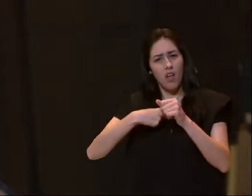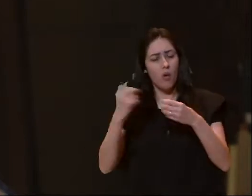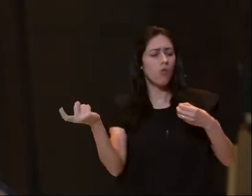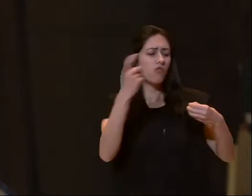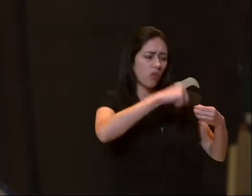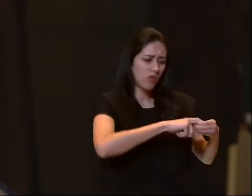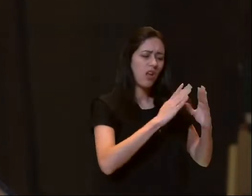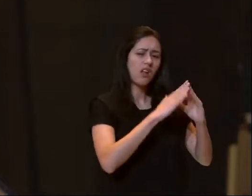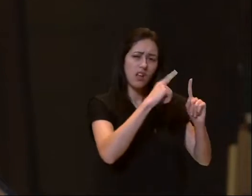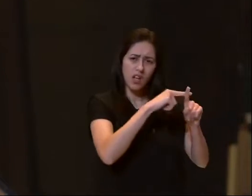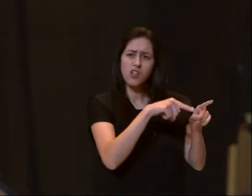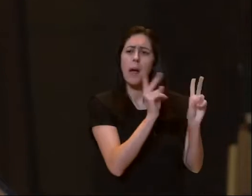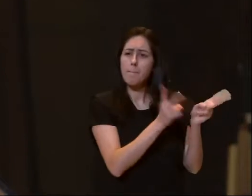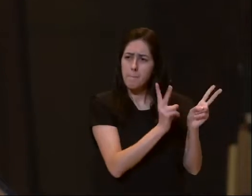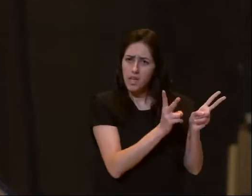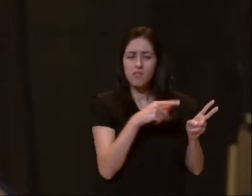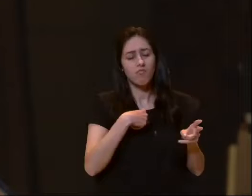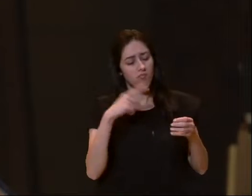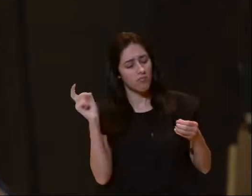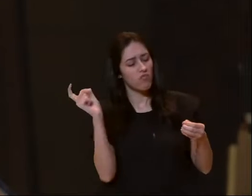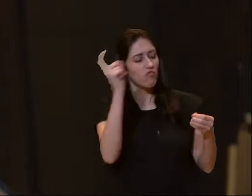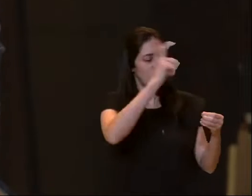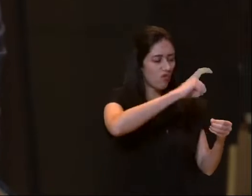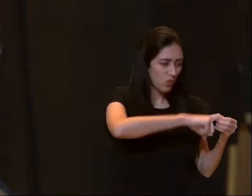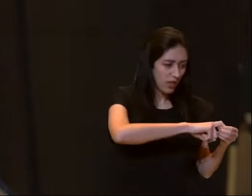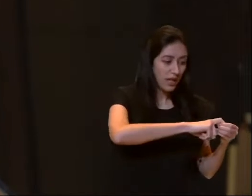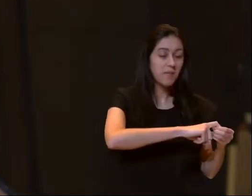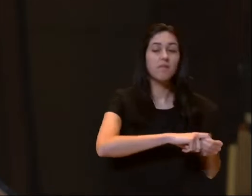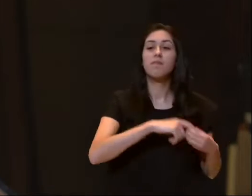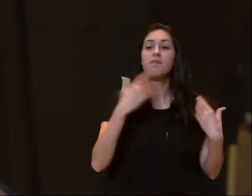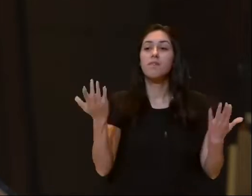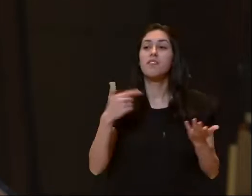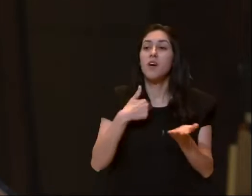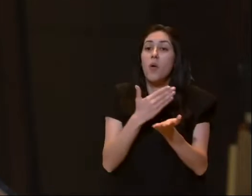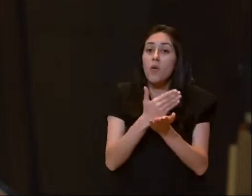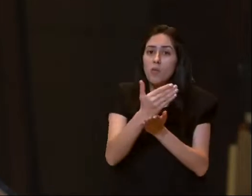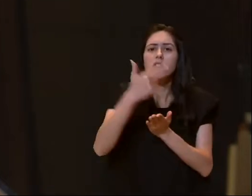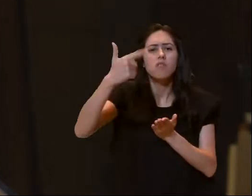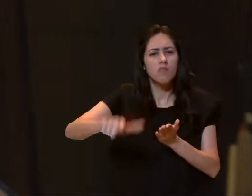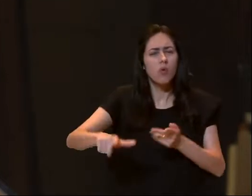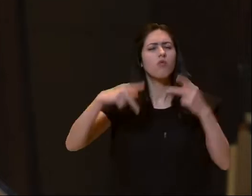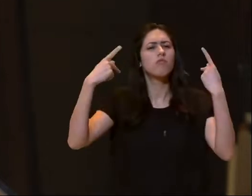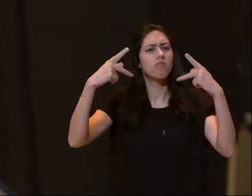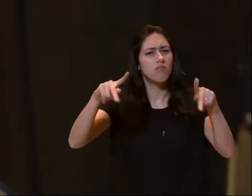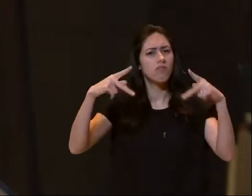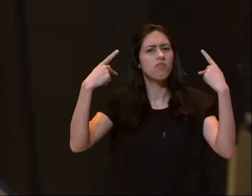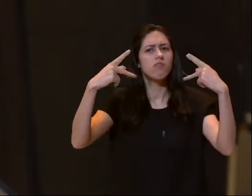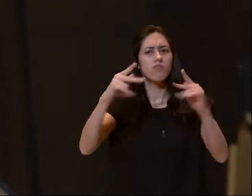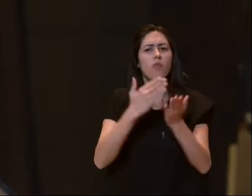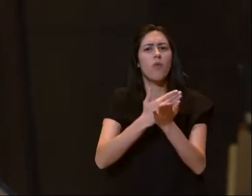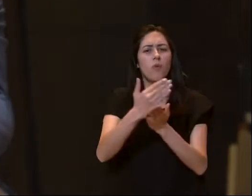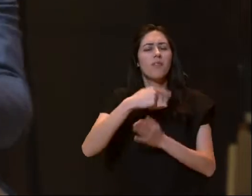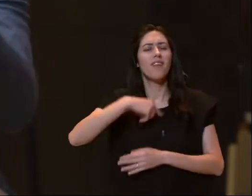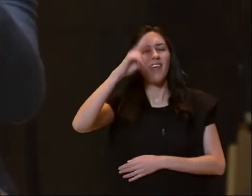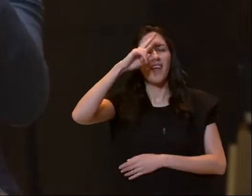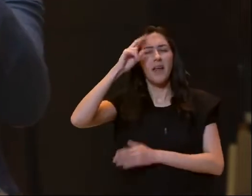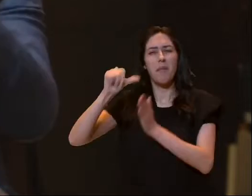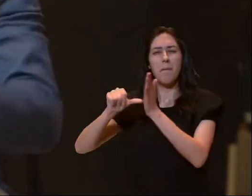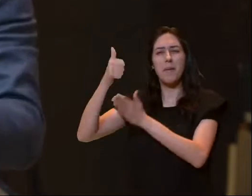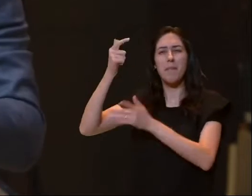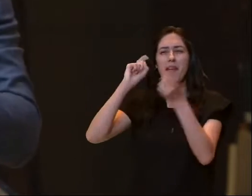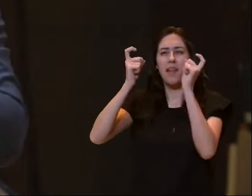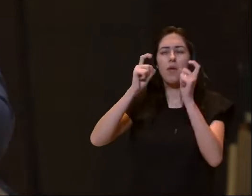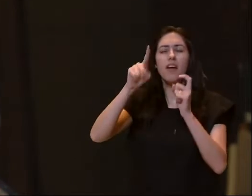mesma igreja. E agora, eu comecei a pregar de novo. E eu lembro, a primeira reunião era um culto